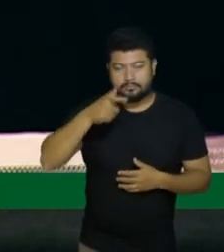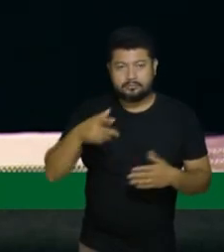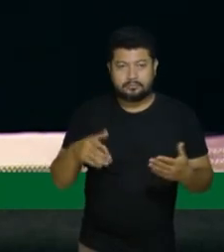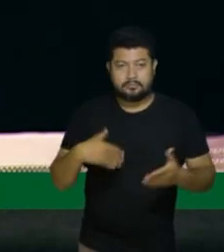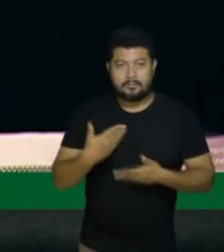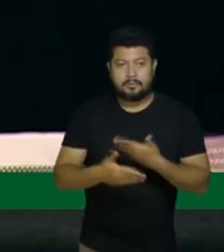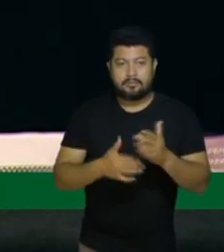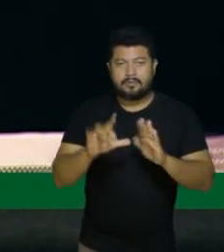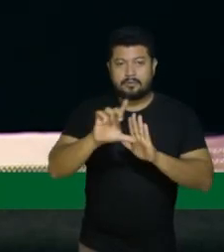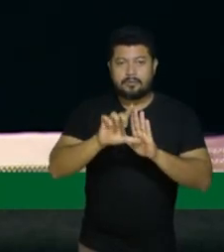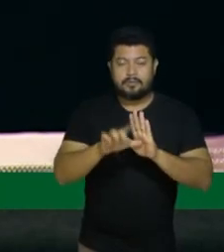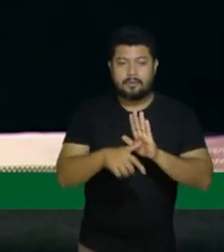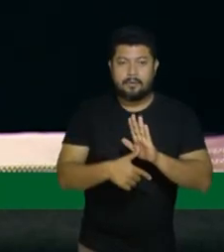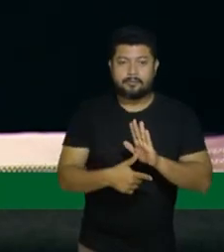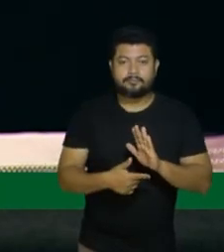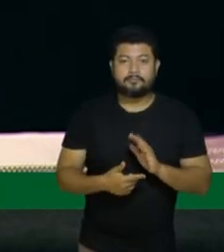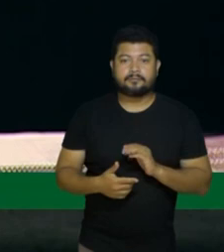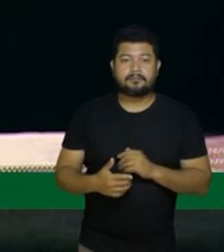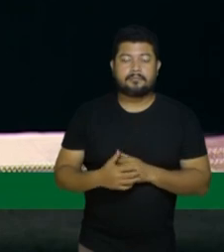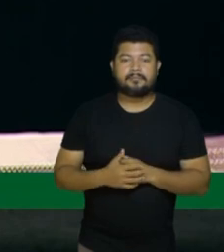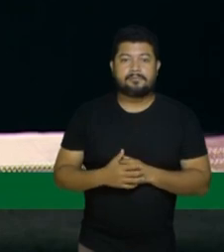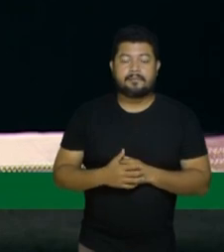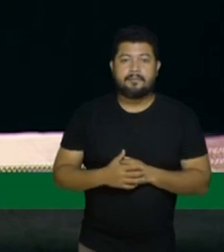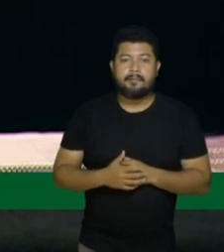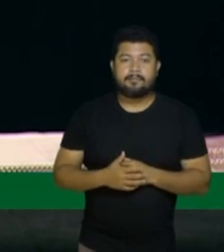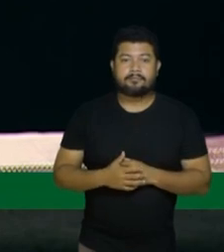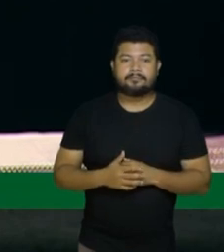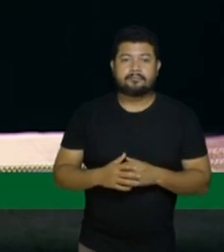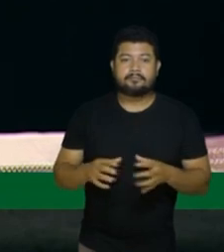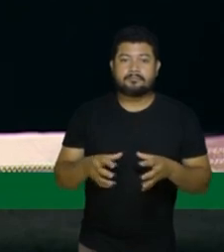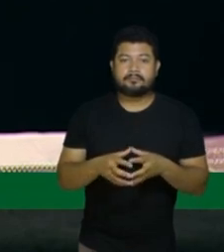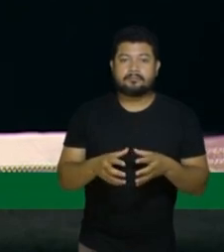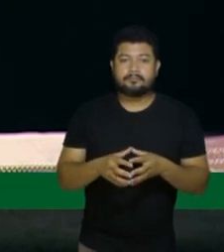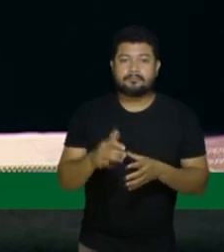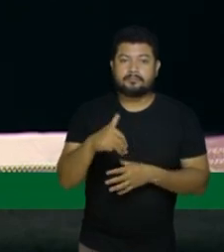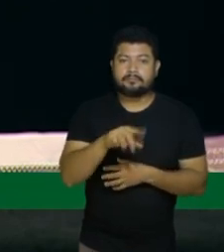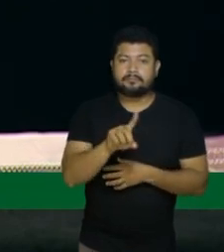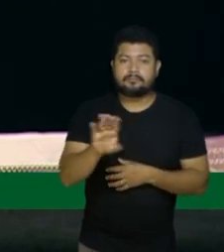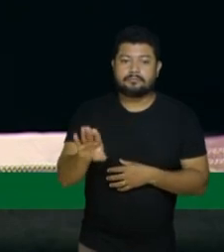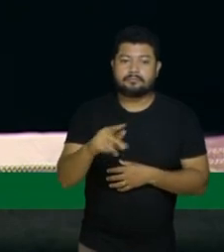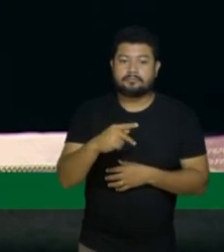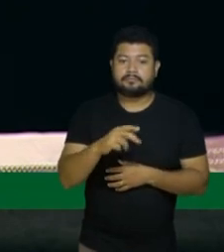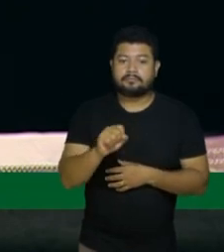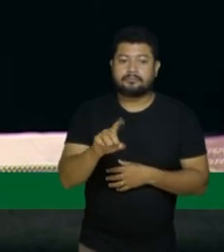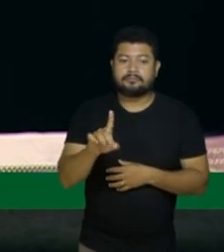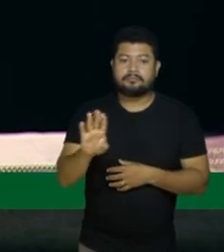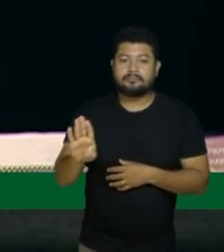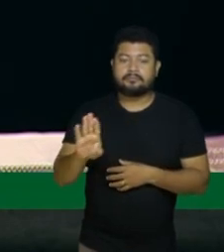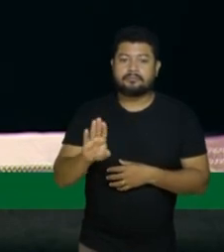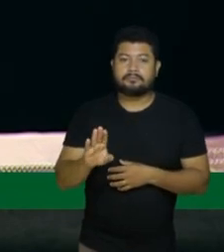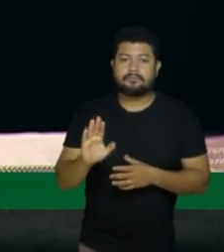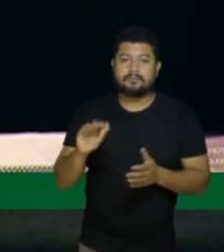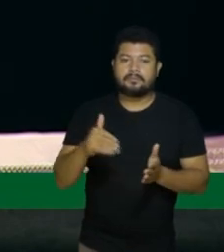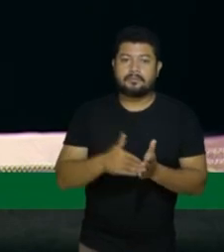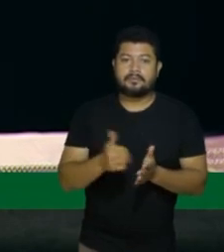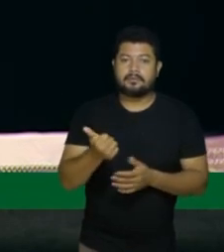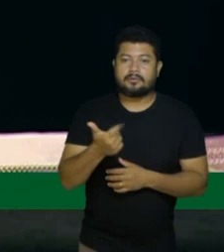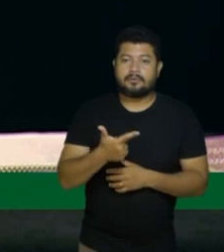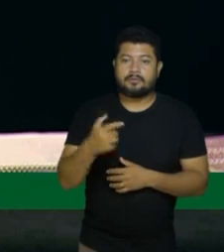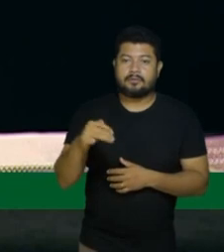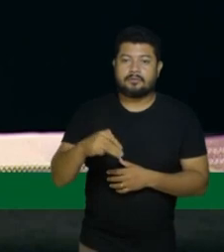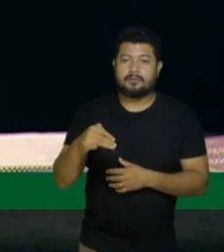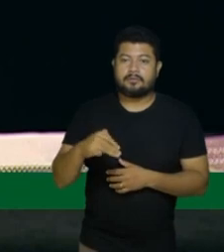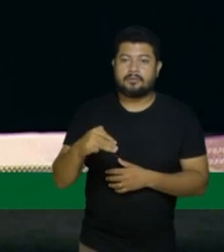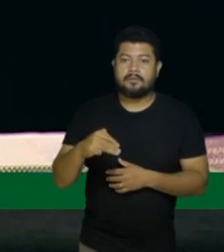o próximo horário pertence ao bloco social democrático MDB PSDB pelo tempo de até 12 minutos fará uso da